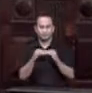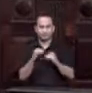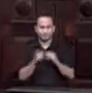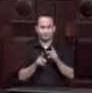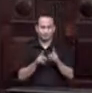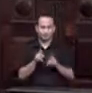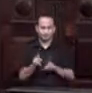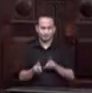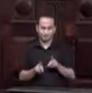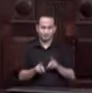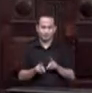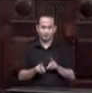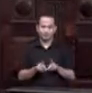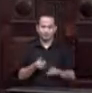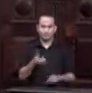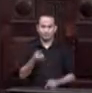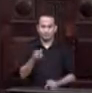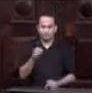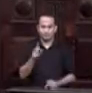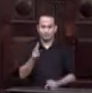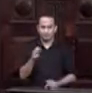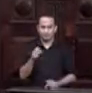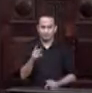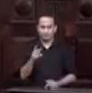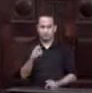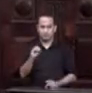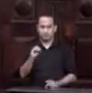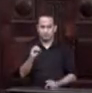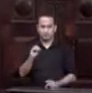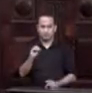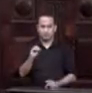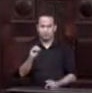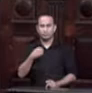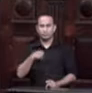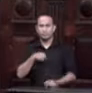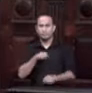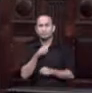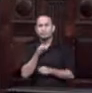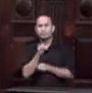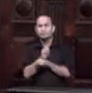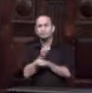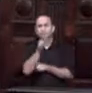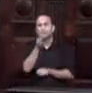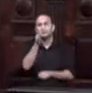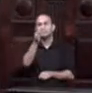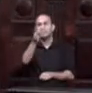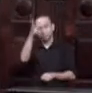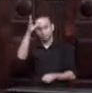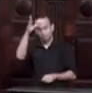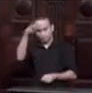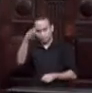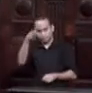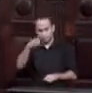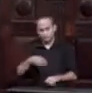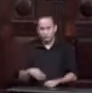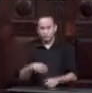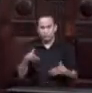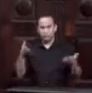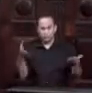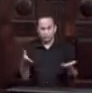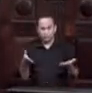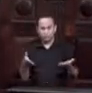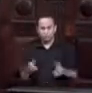16 milhões de fluminenses, pelo menos uma janela de esperança para a solução dos seus anseios. Nós